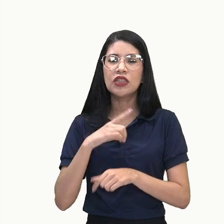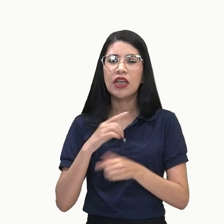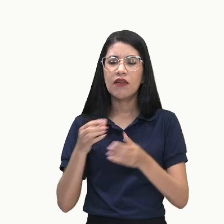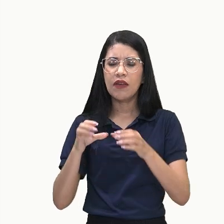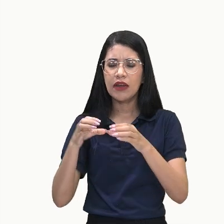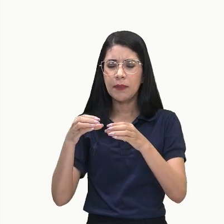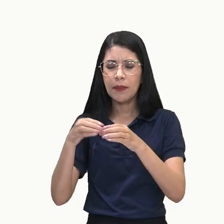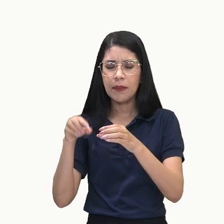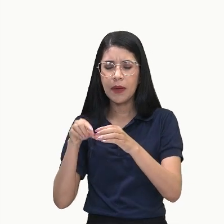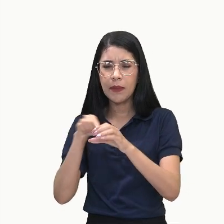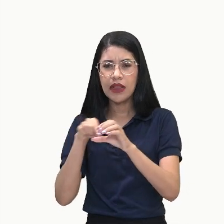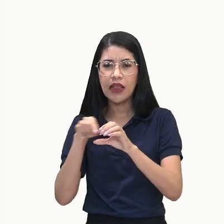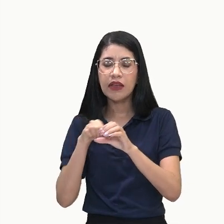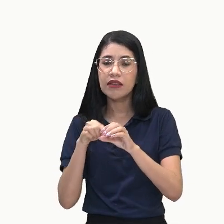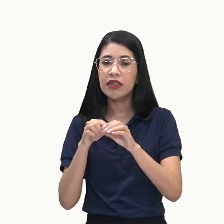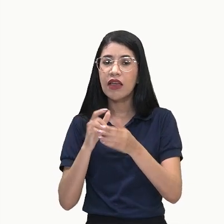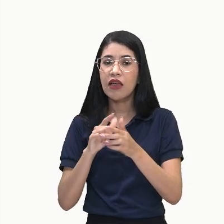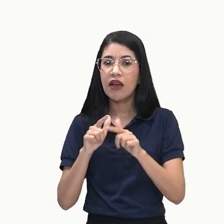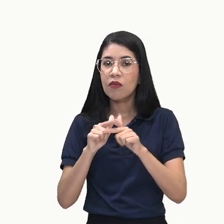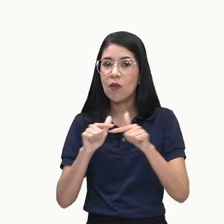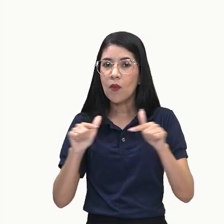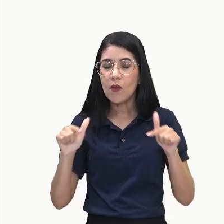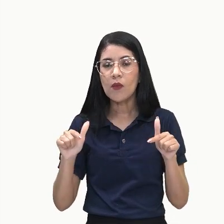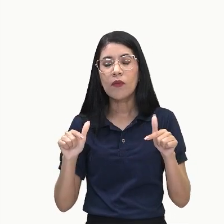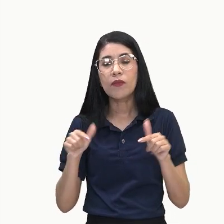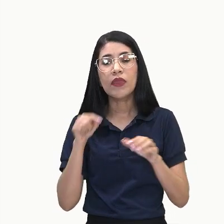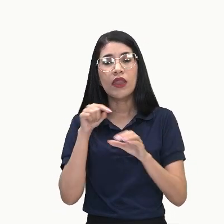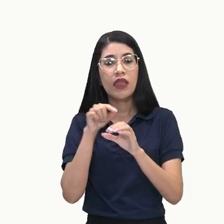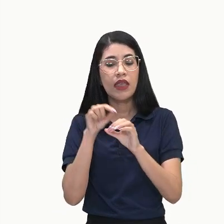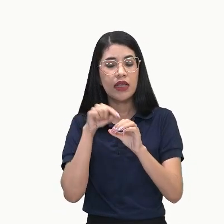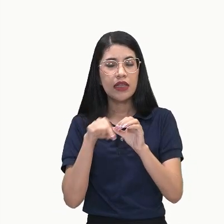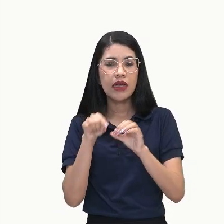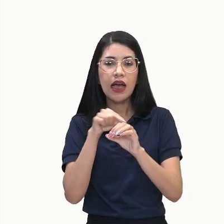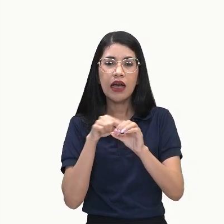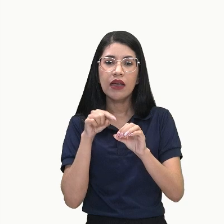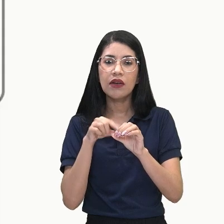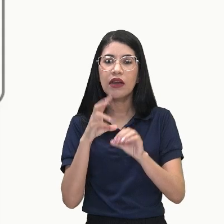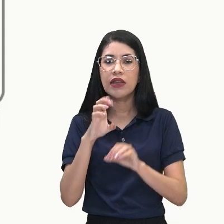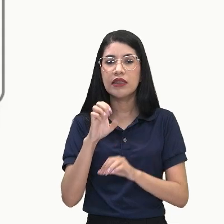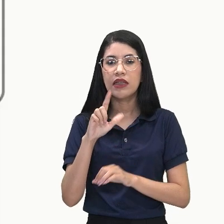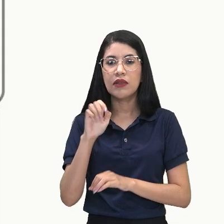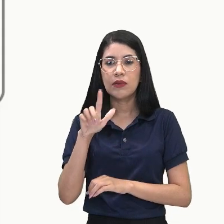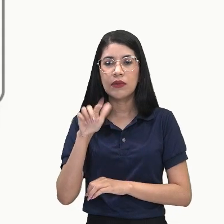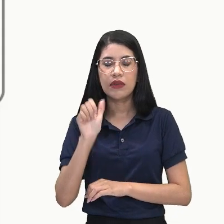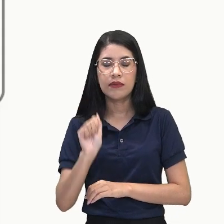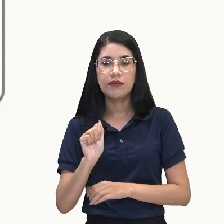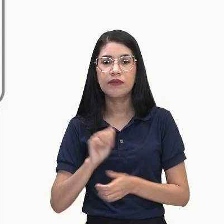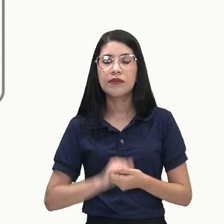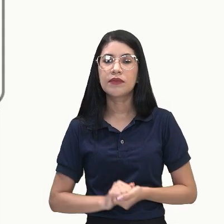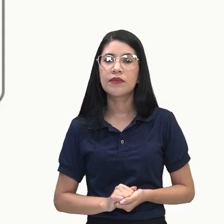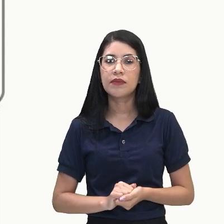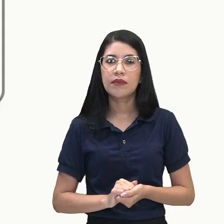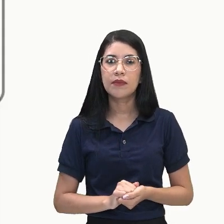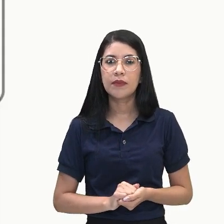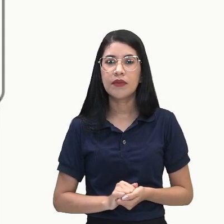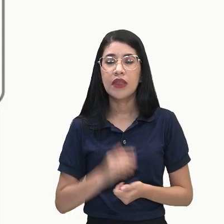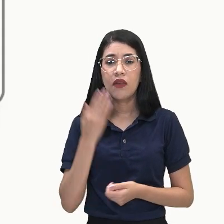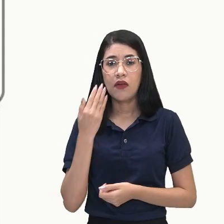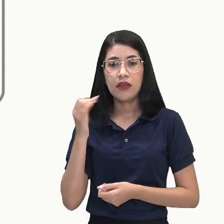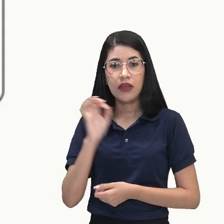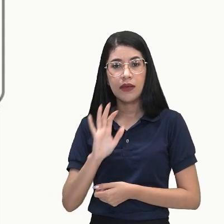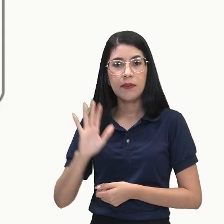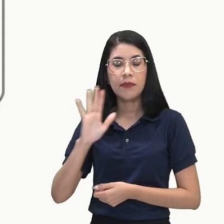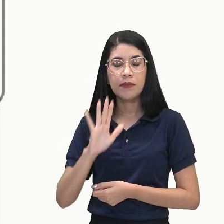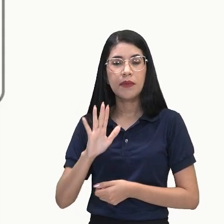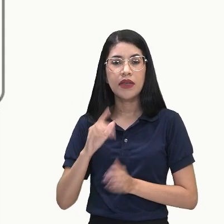compartimentos vazios e que esses compartimentos foram chamados de célula. E aí é que nós temos,